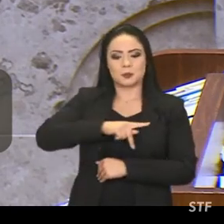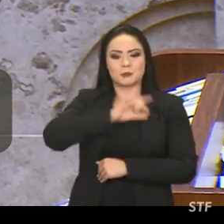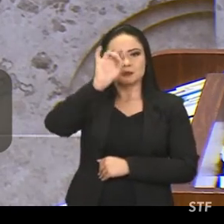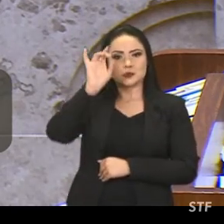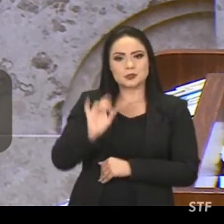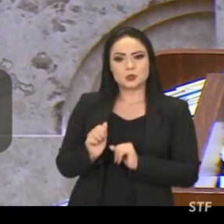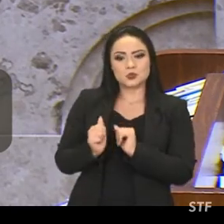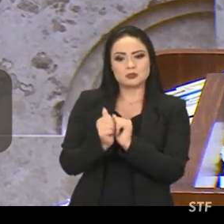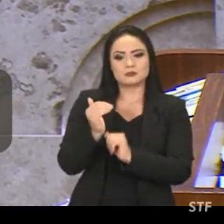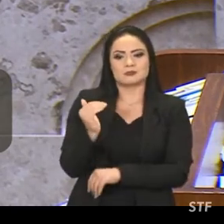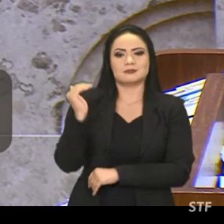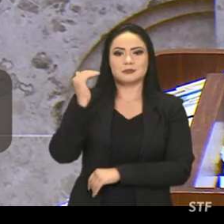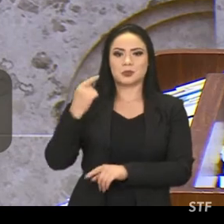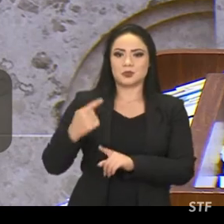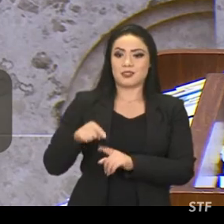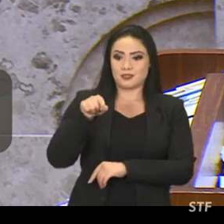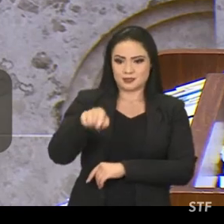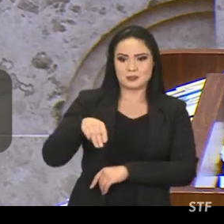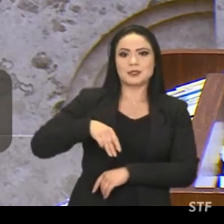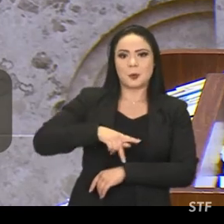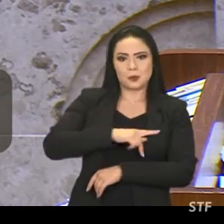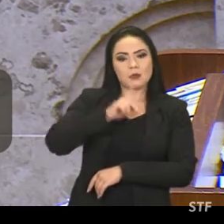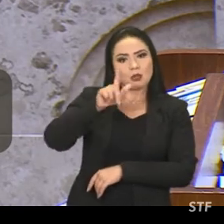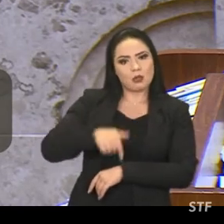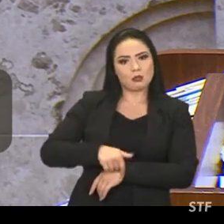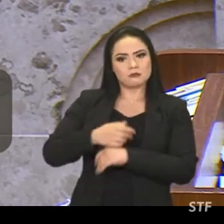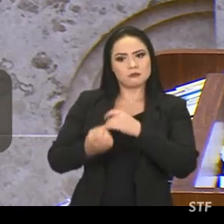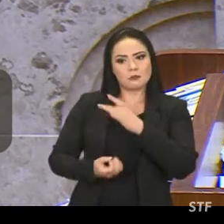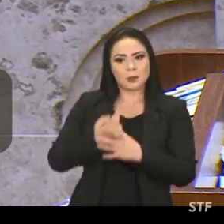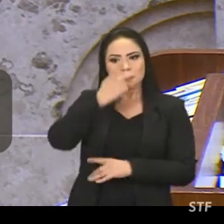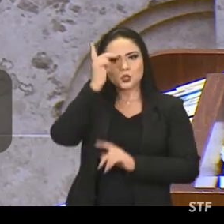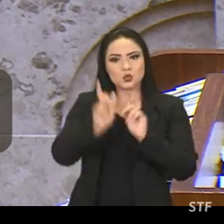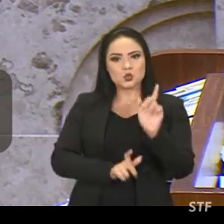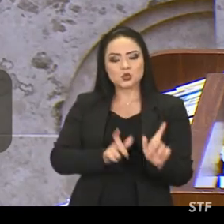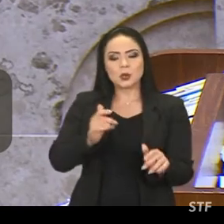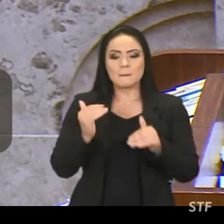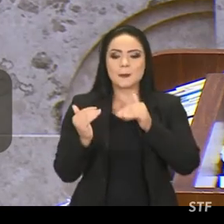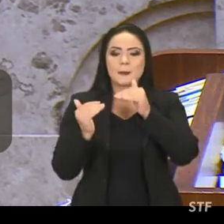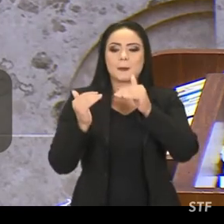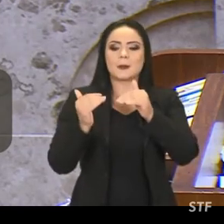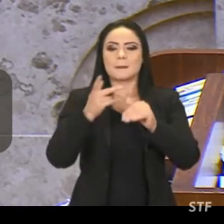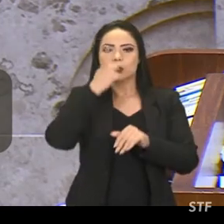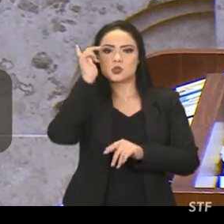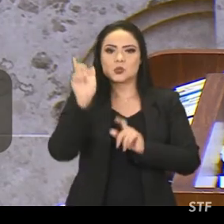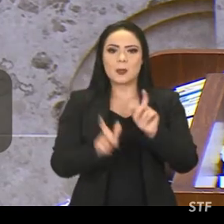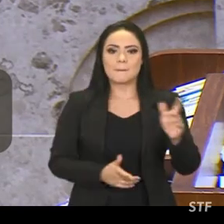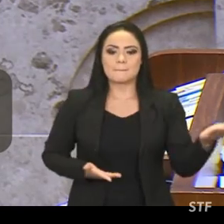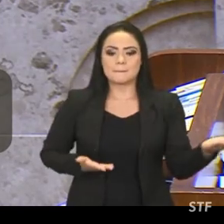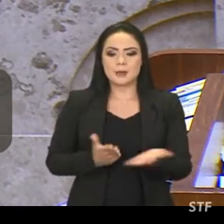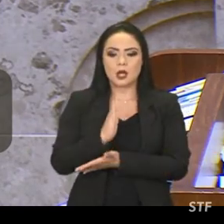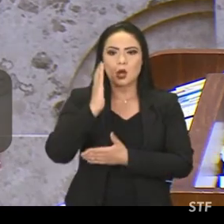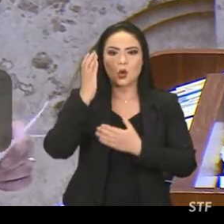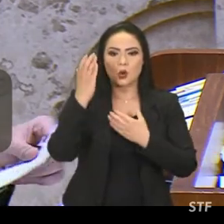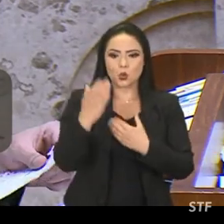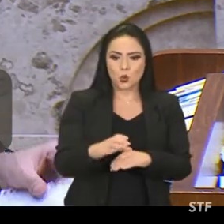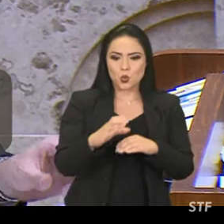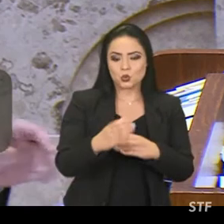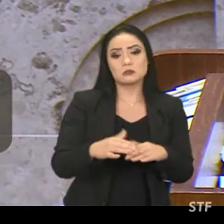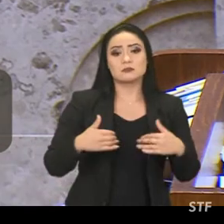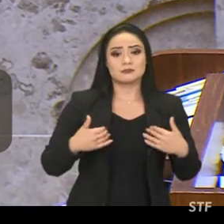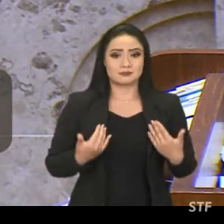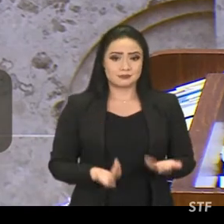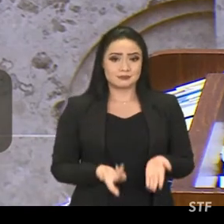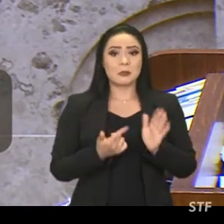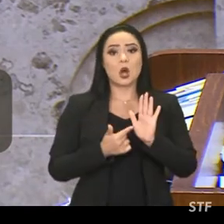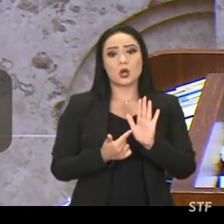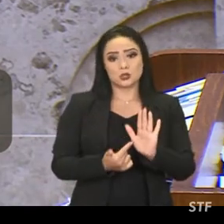à Corte, porque esse Ministério Público Especial é formado por pessoas que passaram em concurso público e, portanto, mostraram